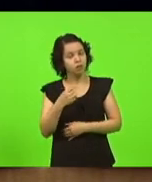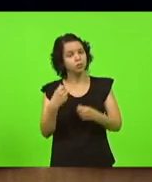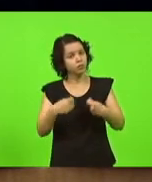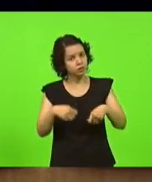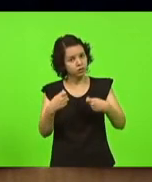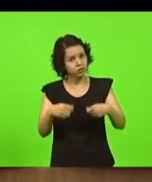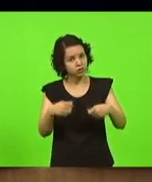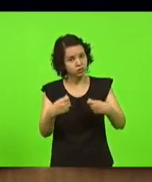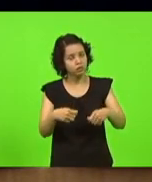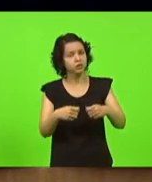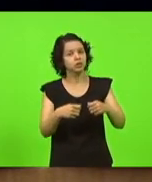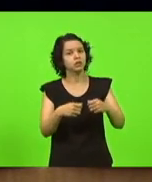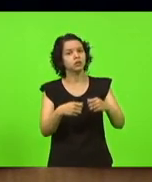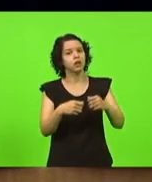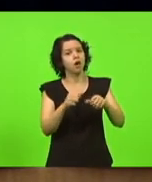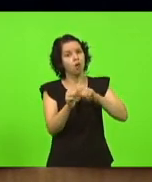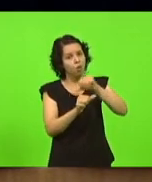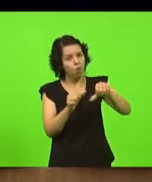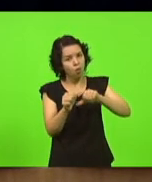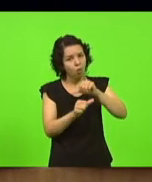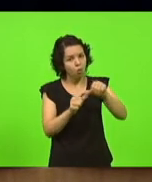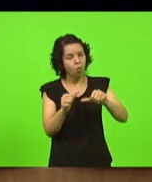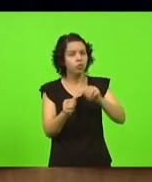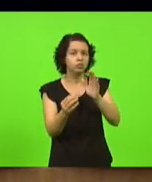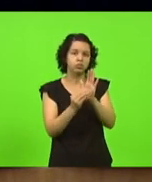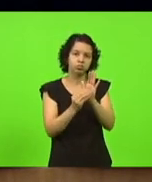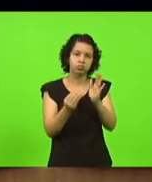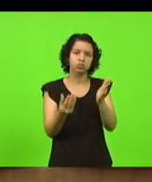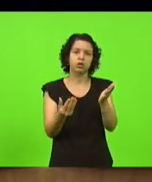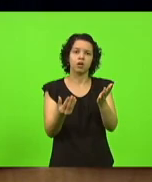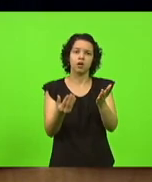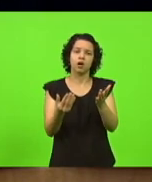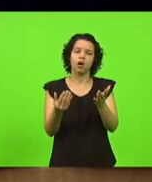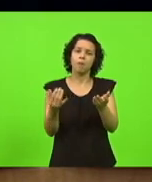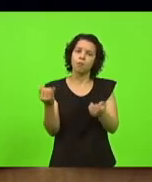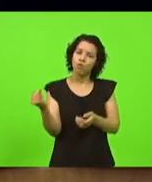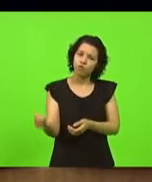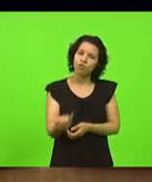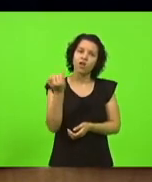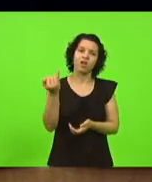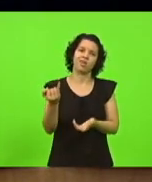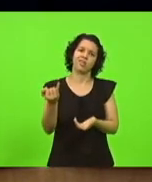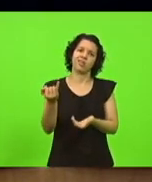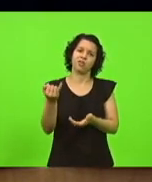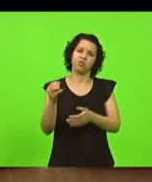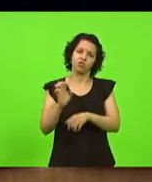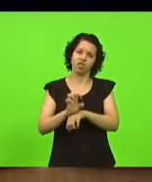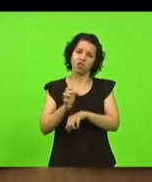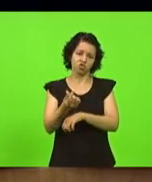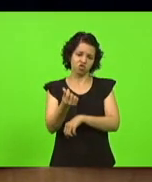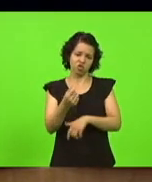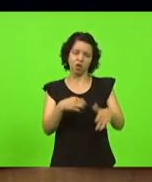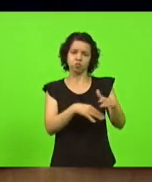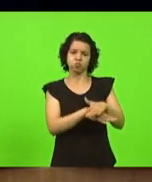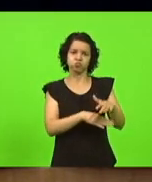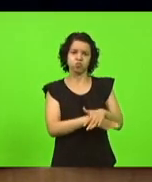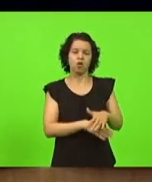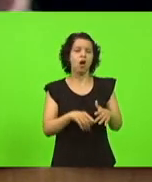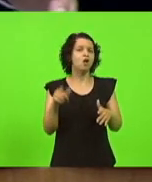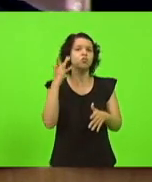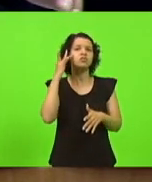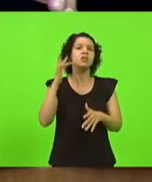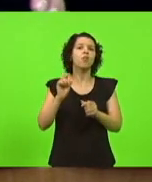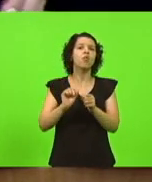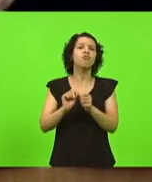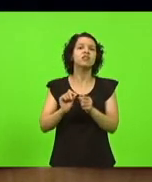histórica, que aproveitem a oportunidade. O Estado está com o cofre cheio, não sabe o que fazer com o dinheiro, não sabe o que fazer.